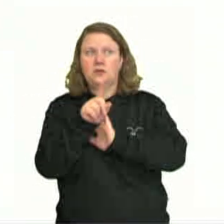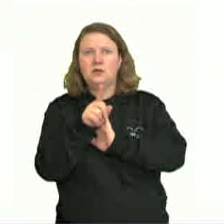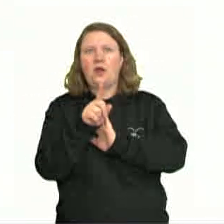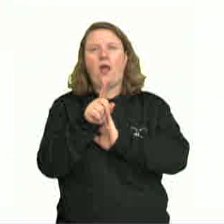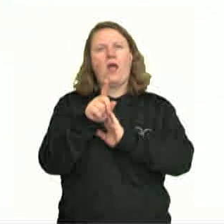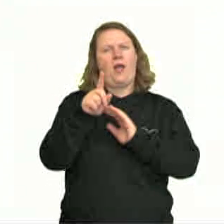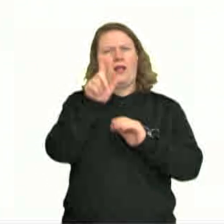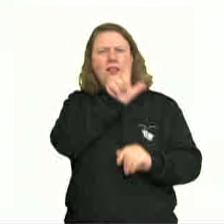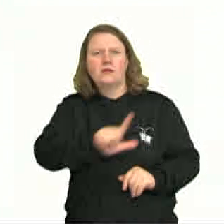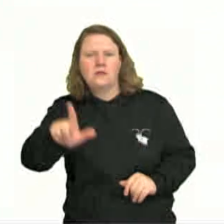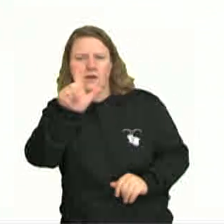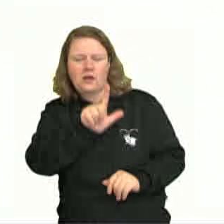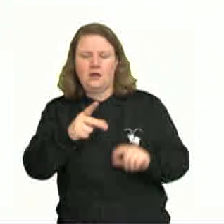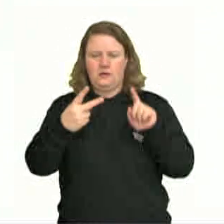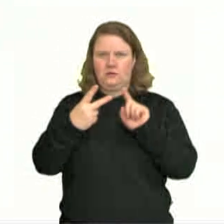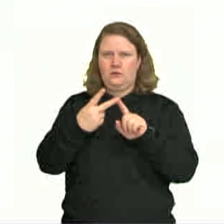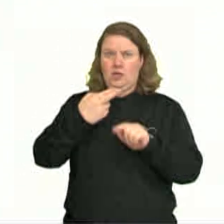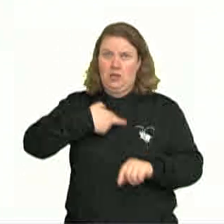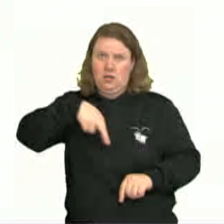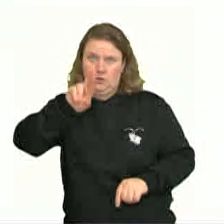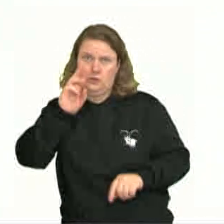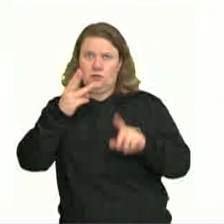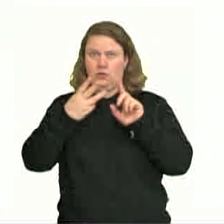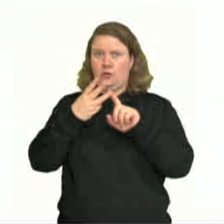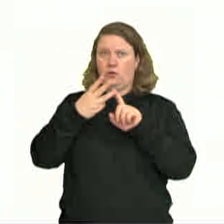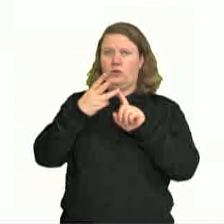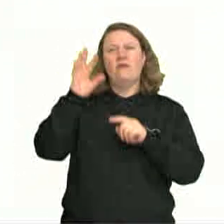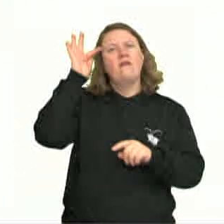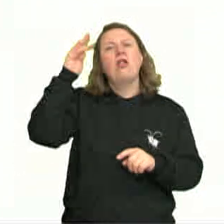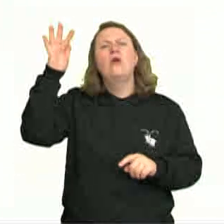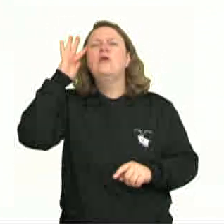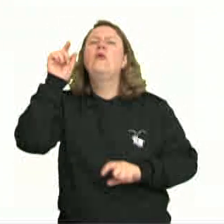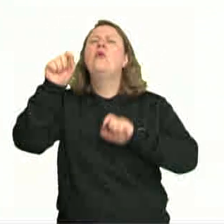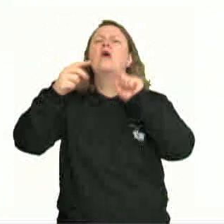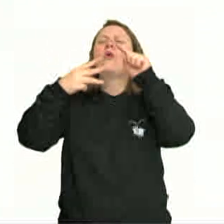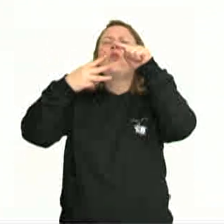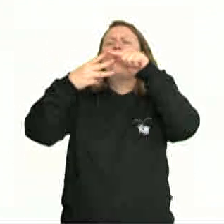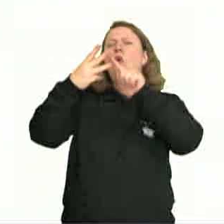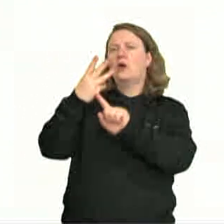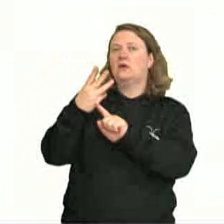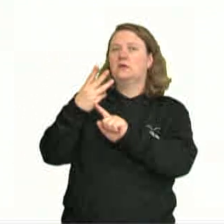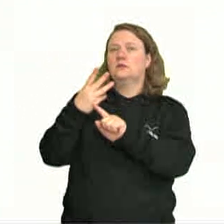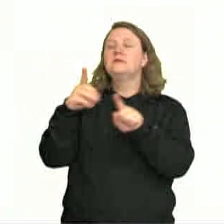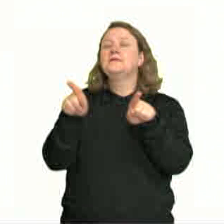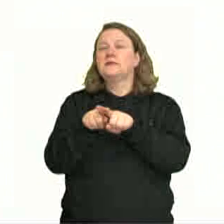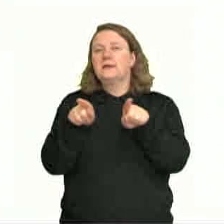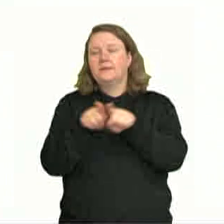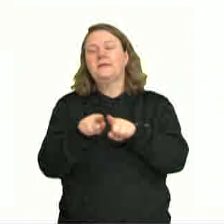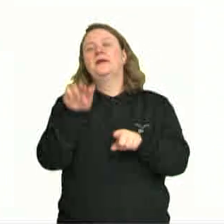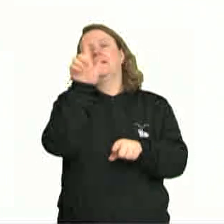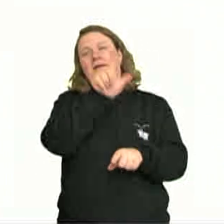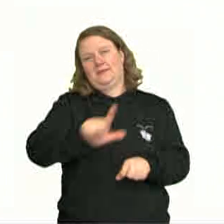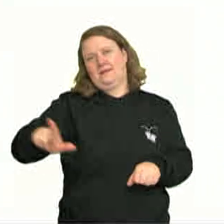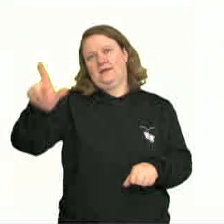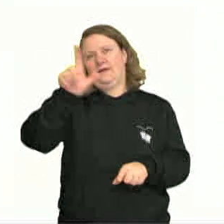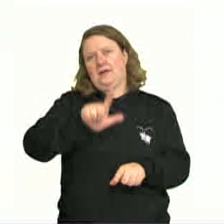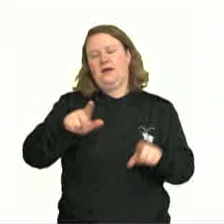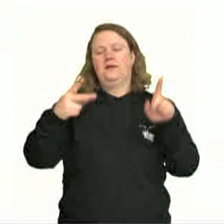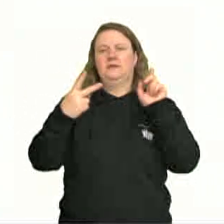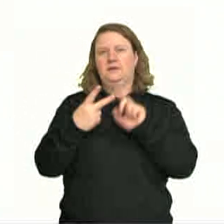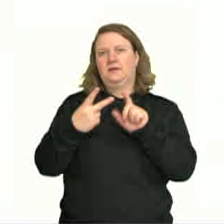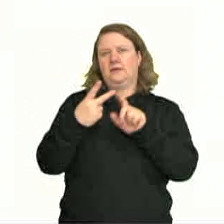filosófico, né? Tem um tom filosófico, principalmente, mas é também literário. Não há marcas de um